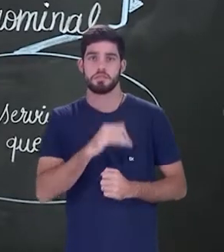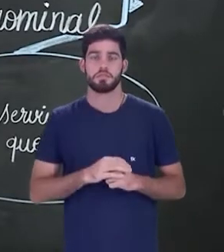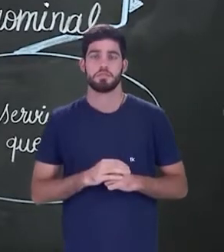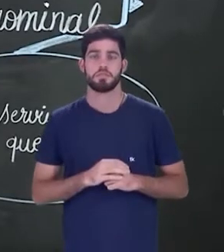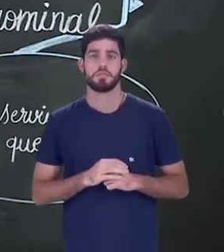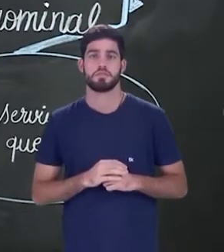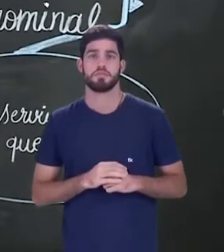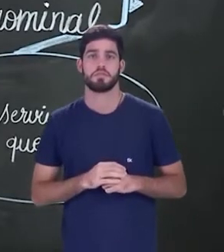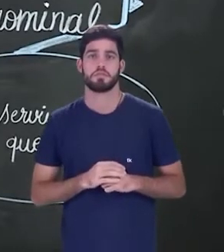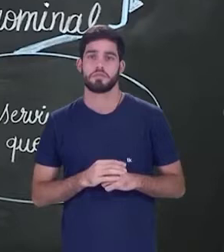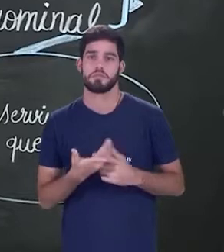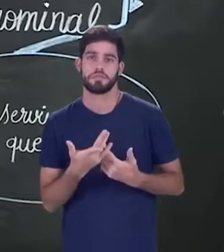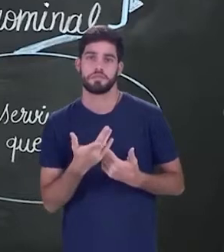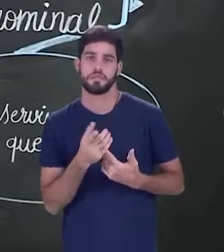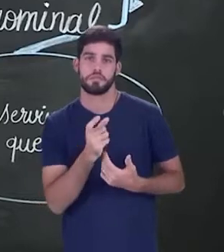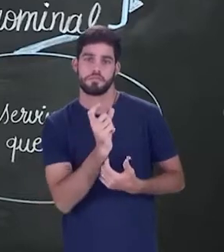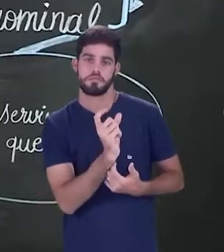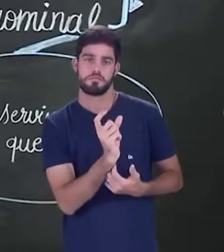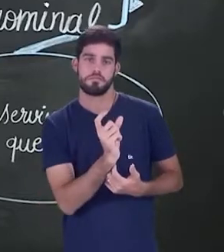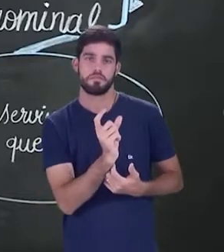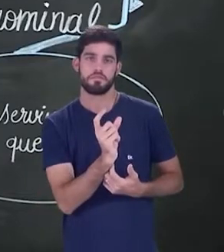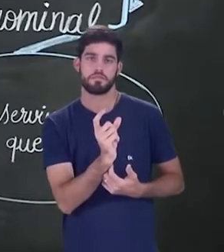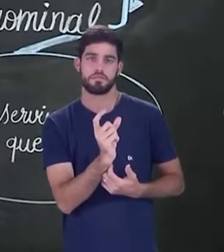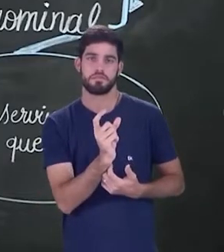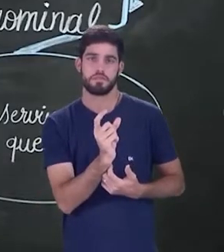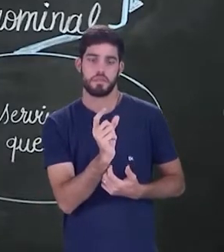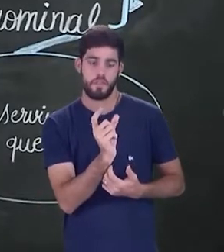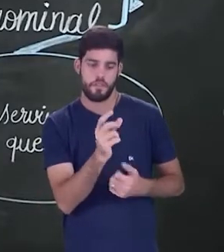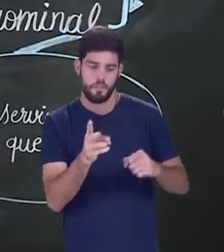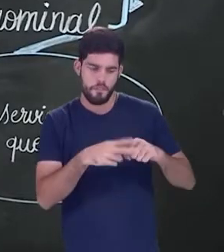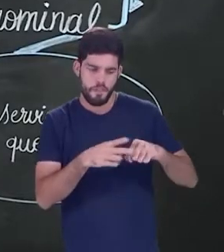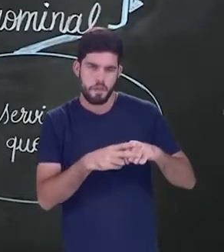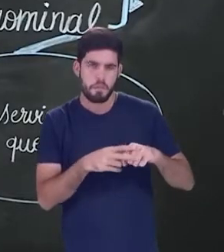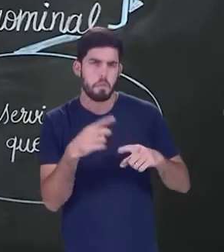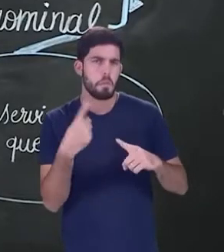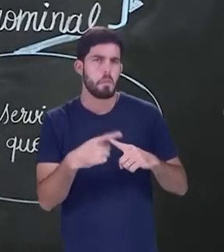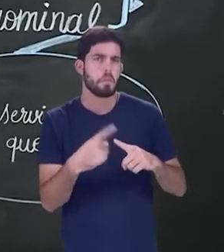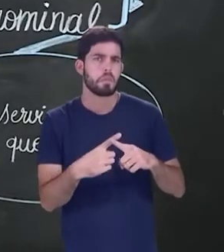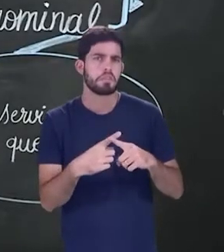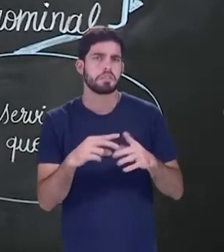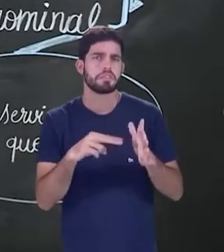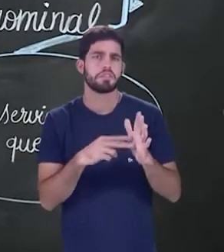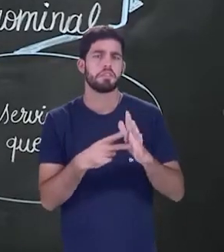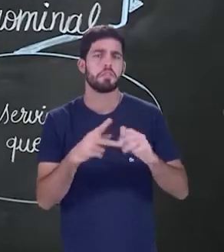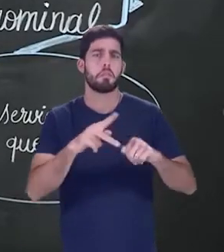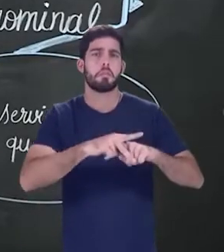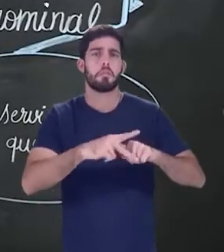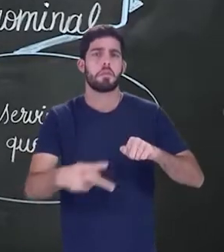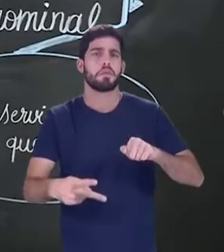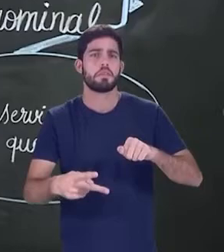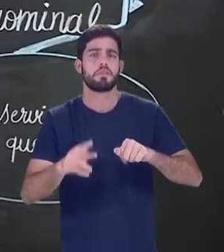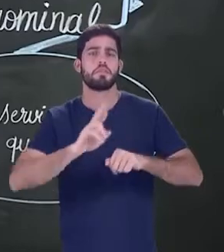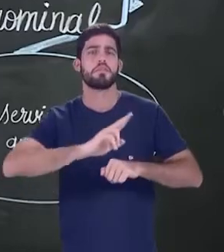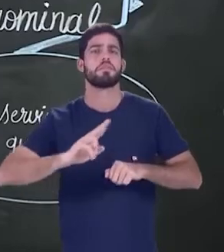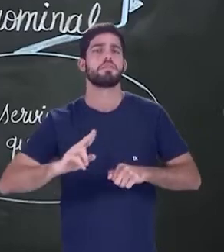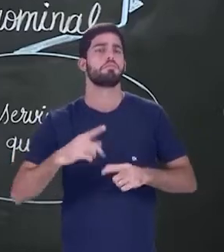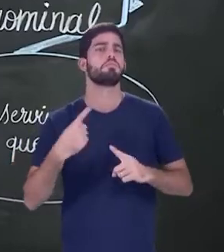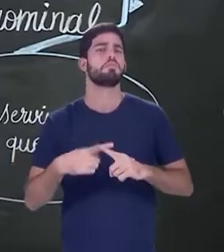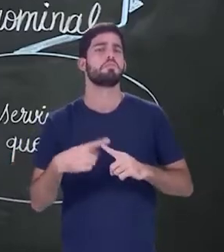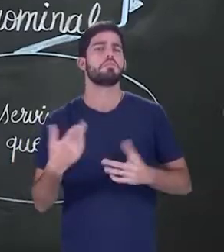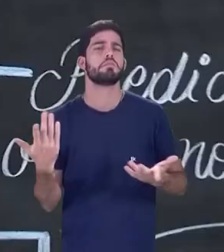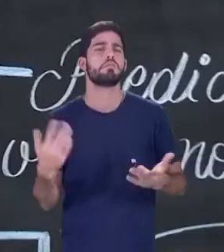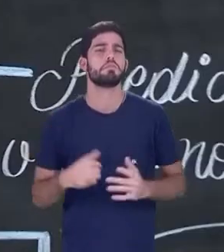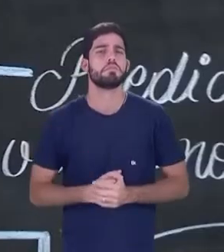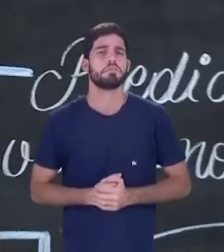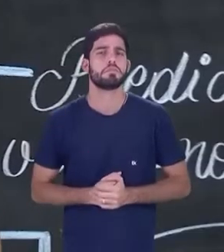elemento indispensável do predicado e de toda oração é um verbo, por que de repente o predicado surge com esse nome de predicado